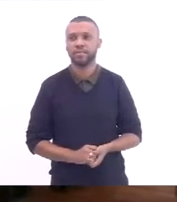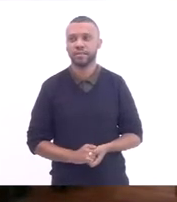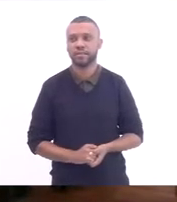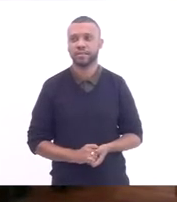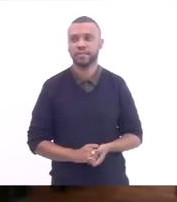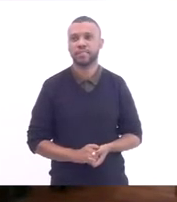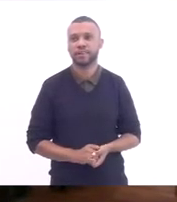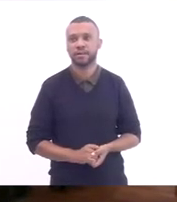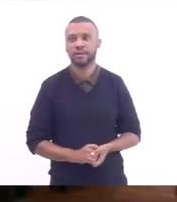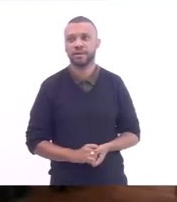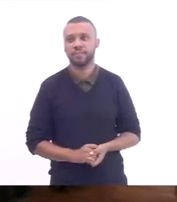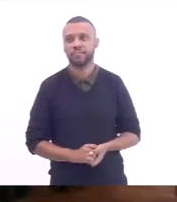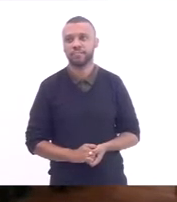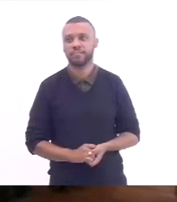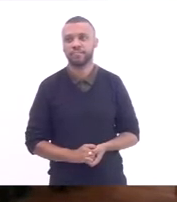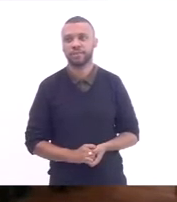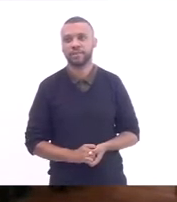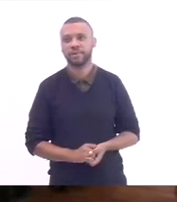Justamente evitar isso.